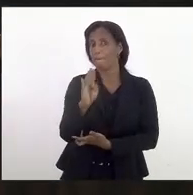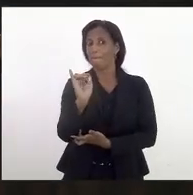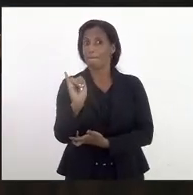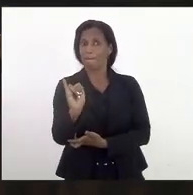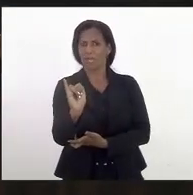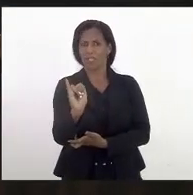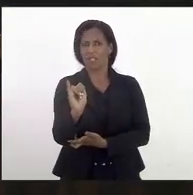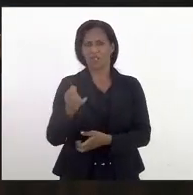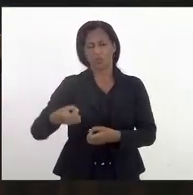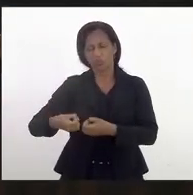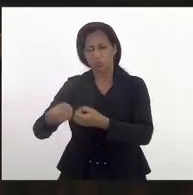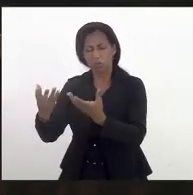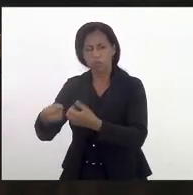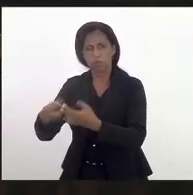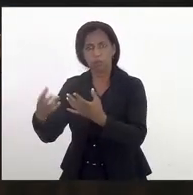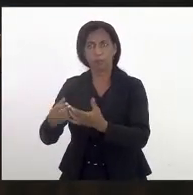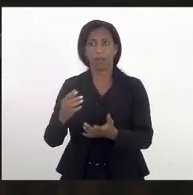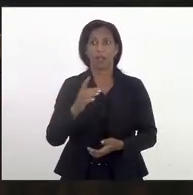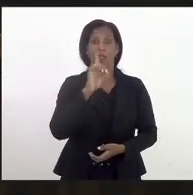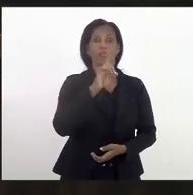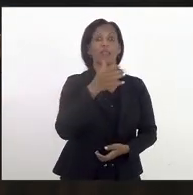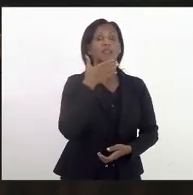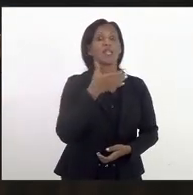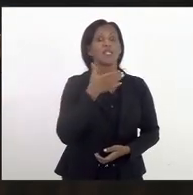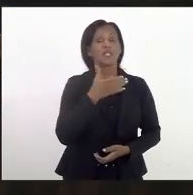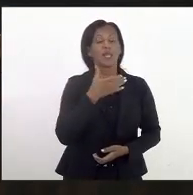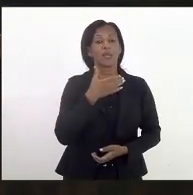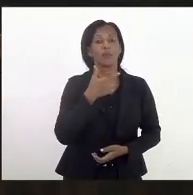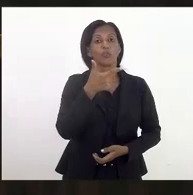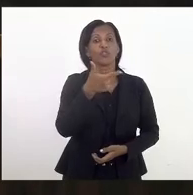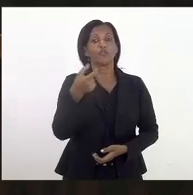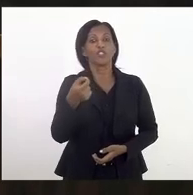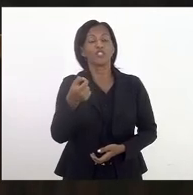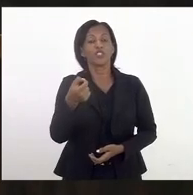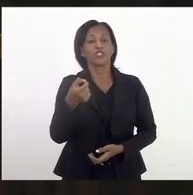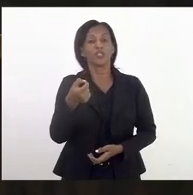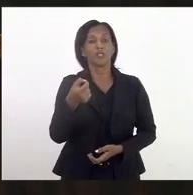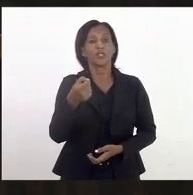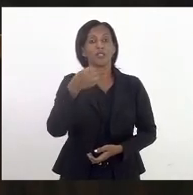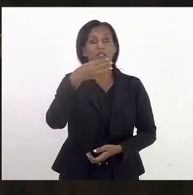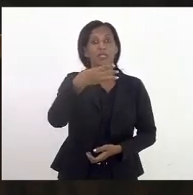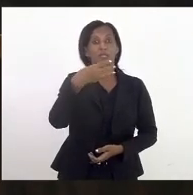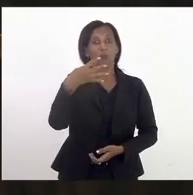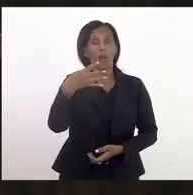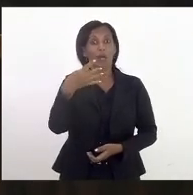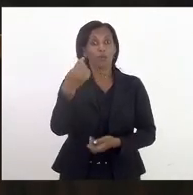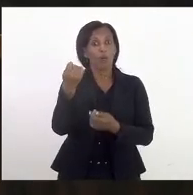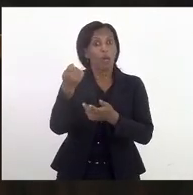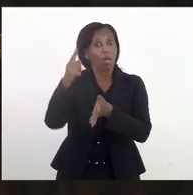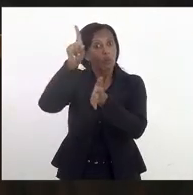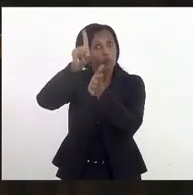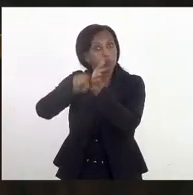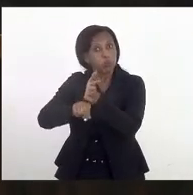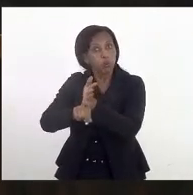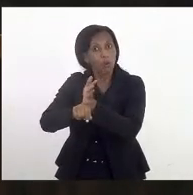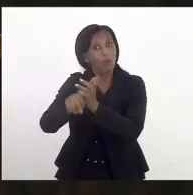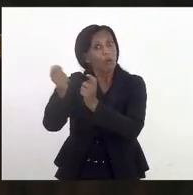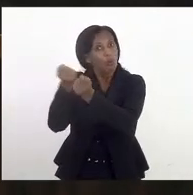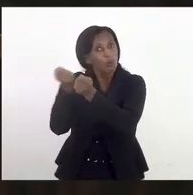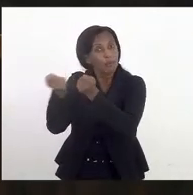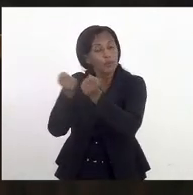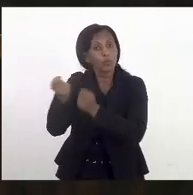despesa de pessoal de dezembro de 2020 32.4 pe pronomes um bilhão e 100 milhões de